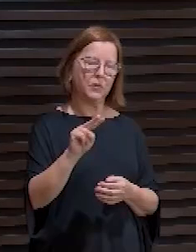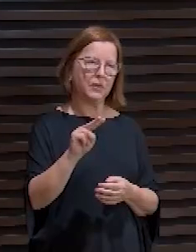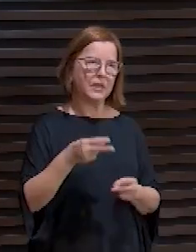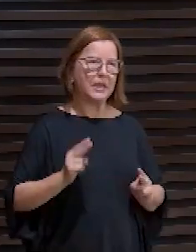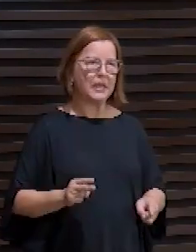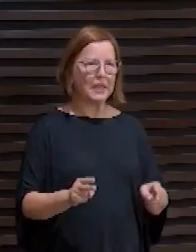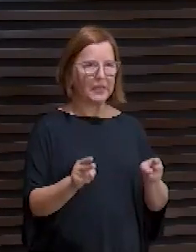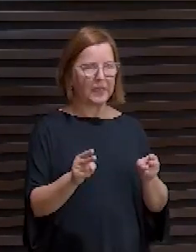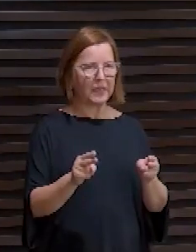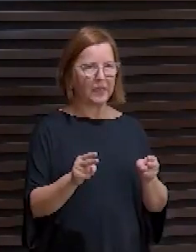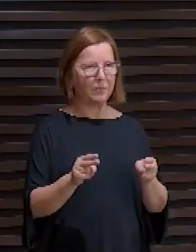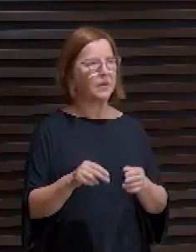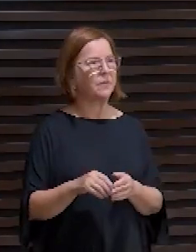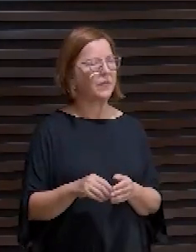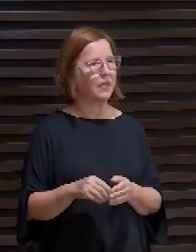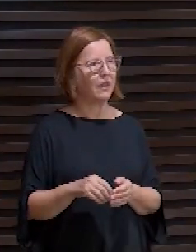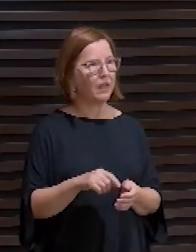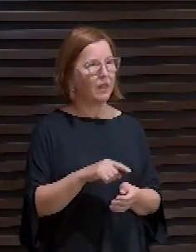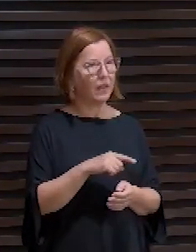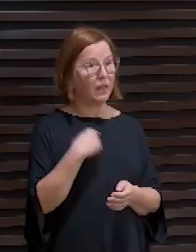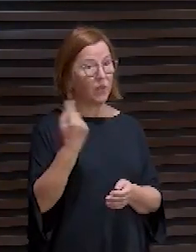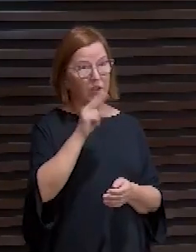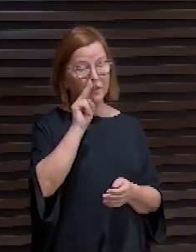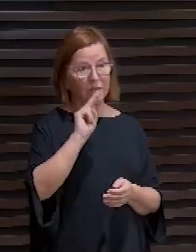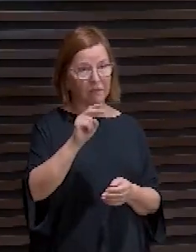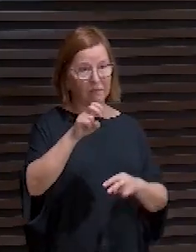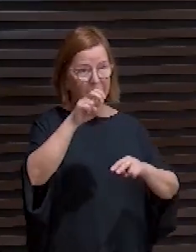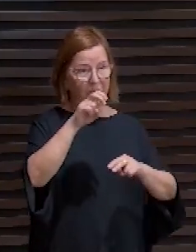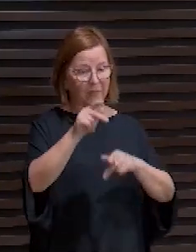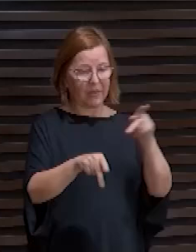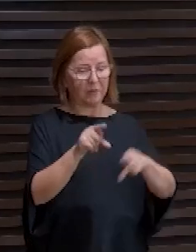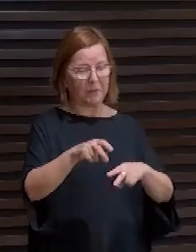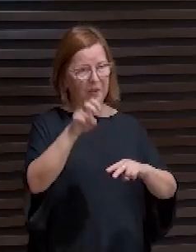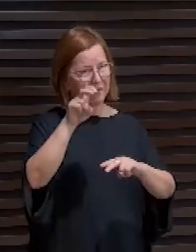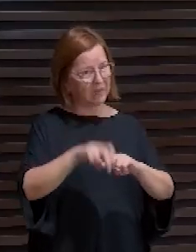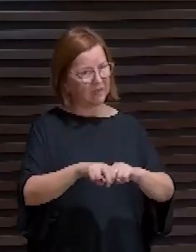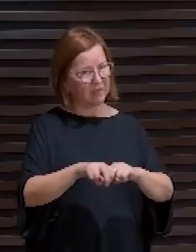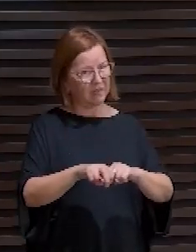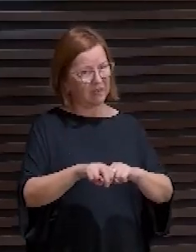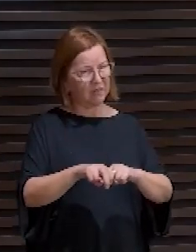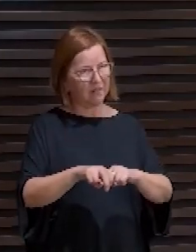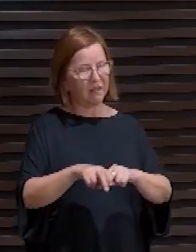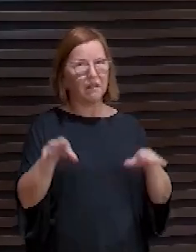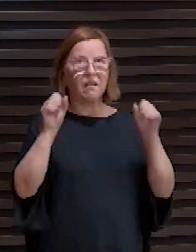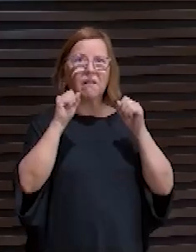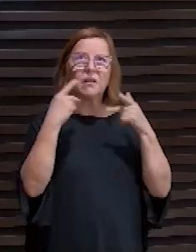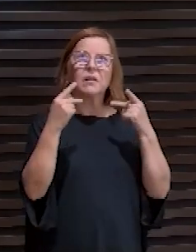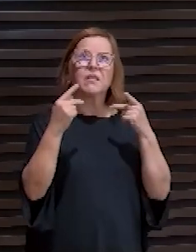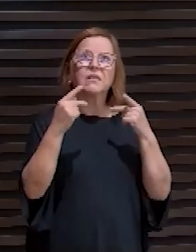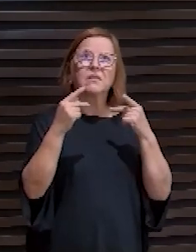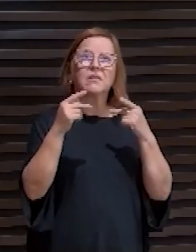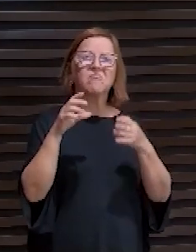frequentemente virmos a esta reunião, sentarmos no banco, ouvirmos e irmos embora para o próximo domingo